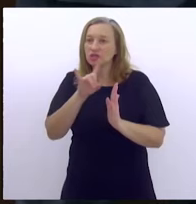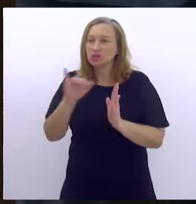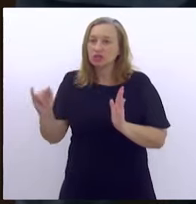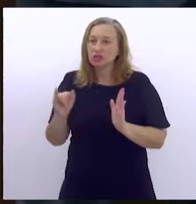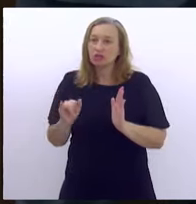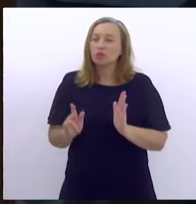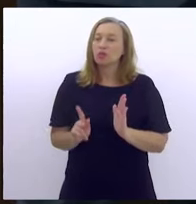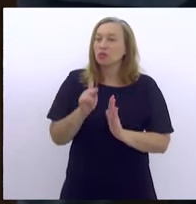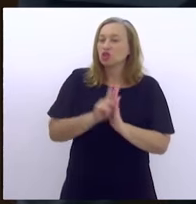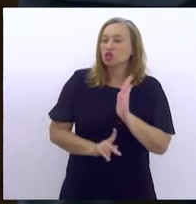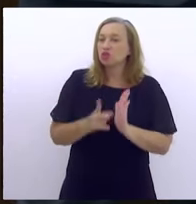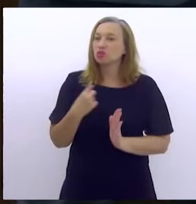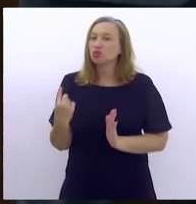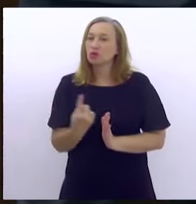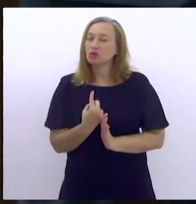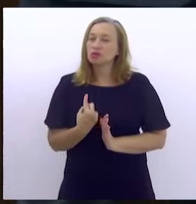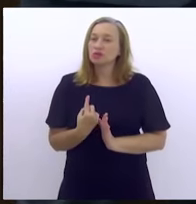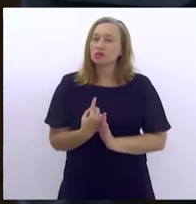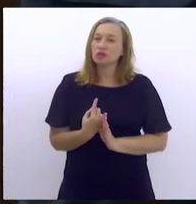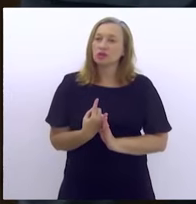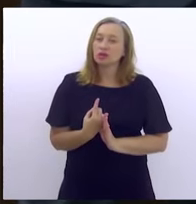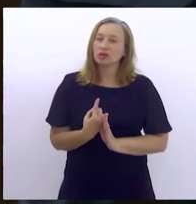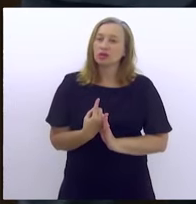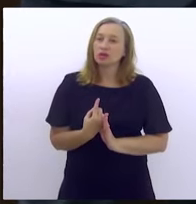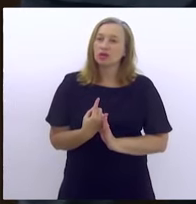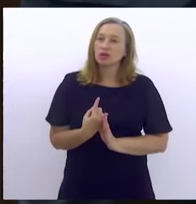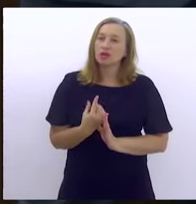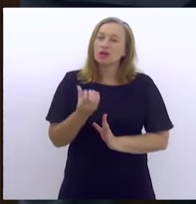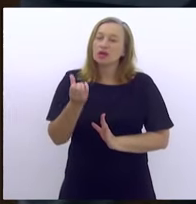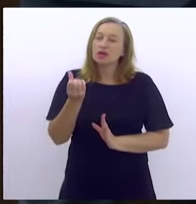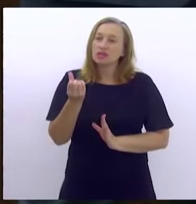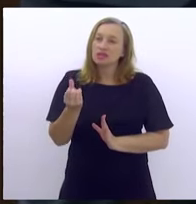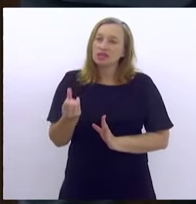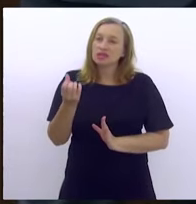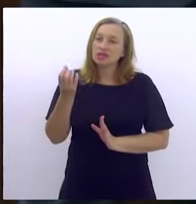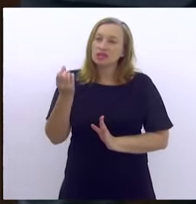nosso projeto, tá? É